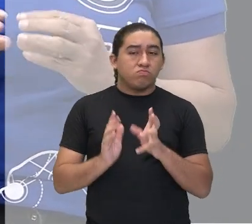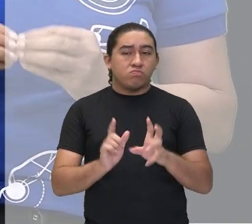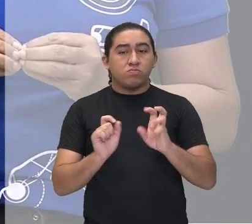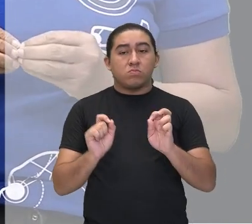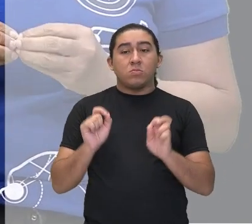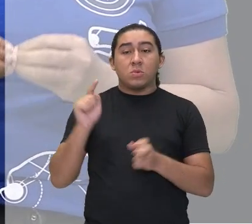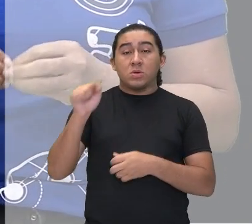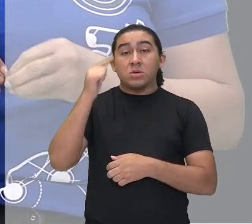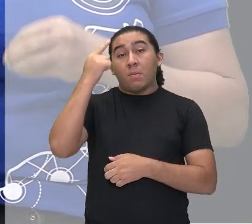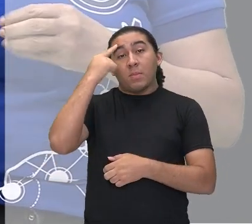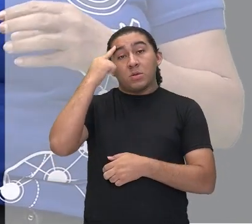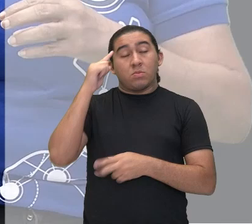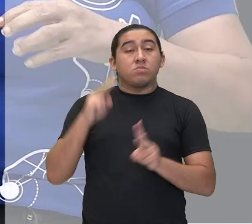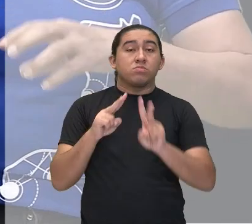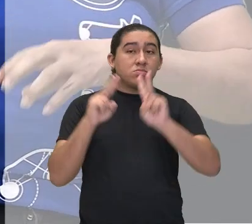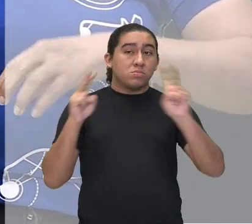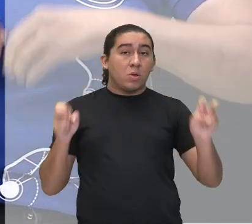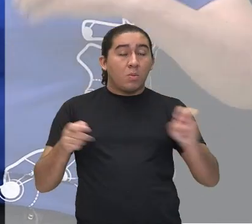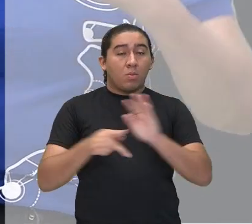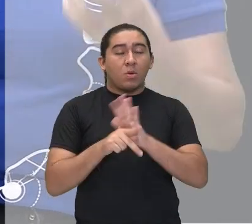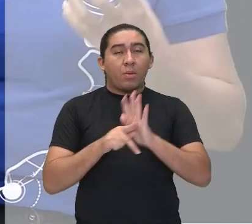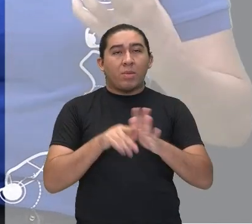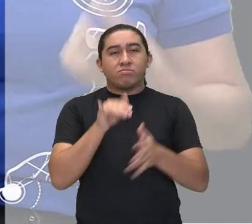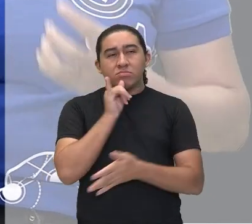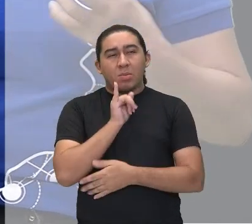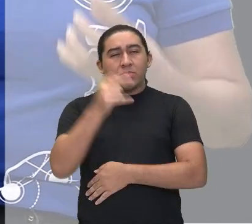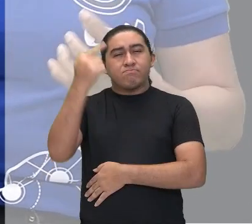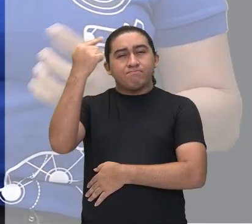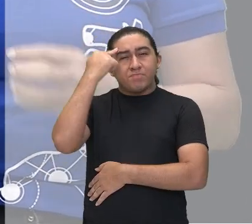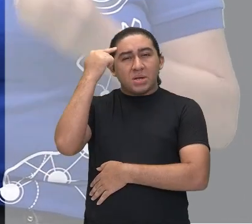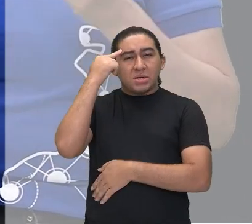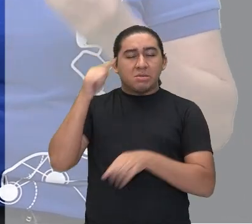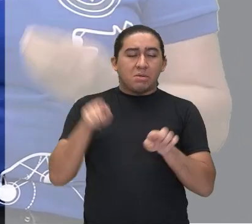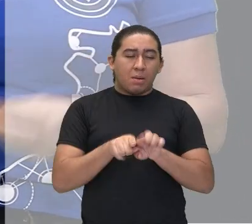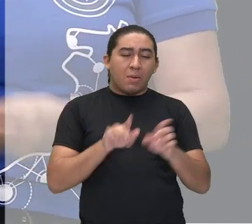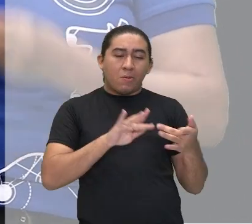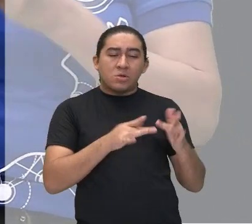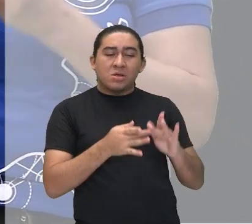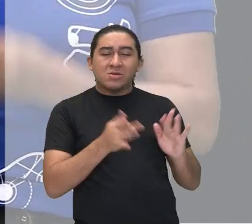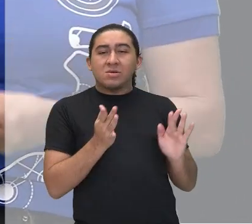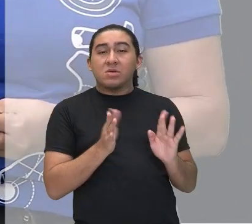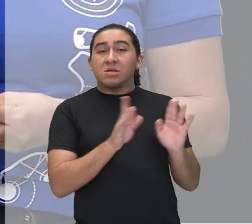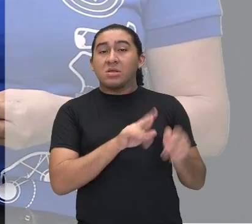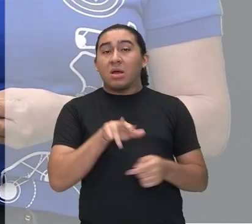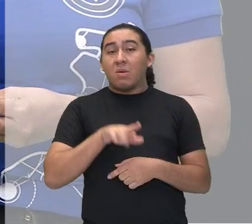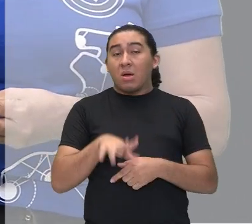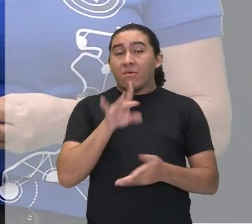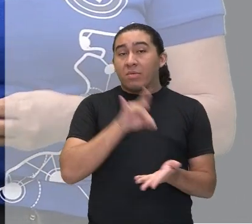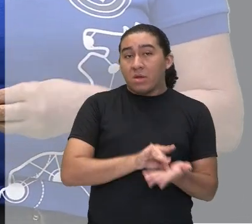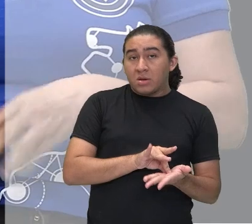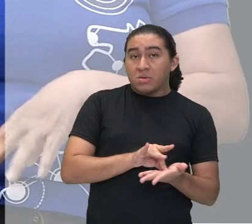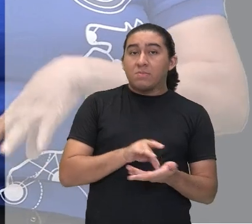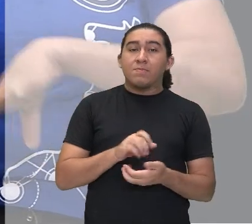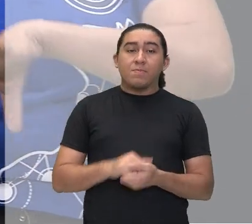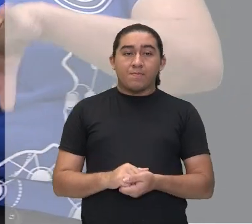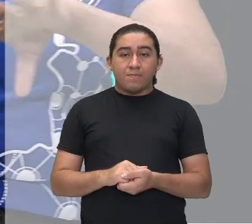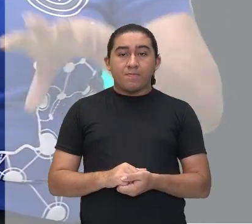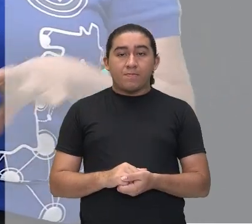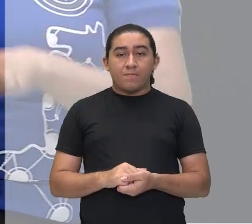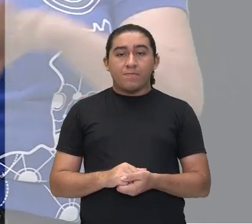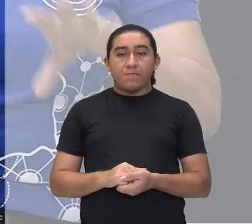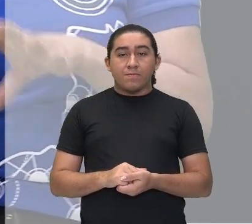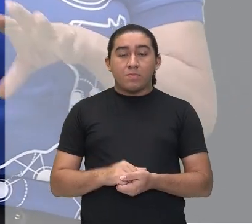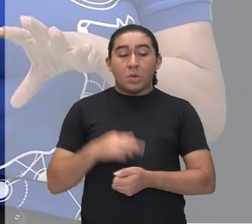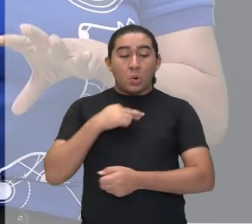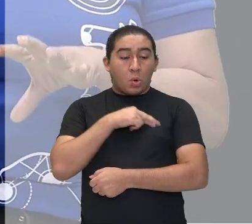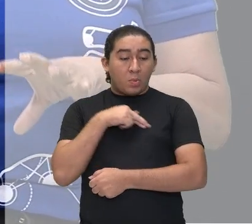mais essa questão de pensar em algo que não seja concreto, né? O